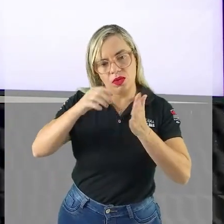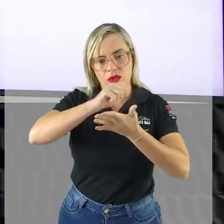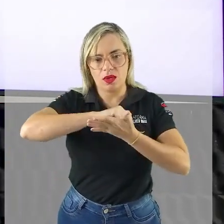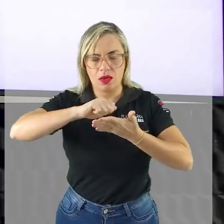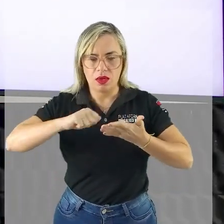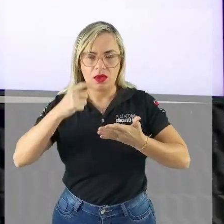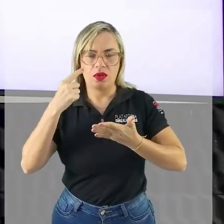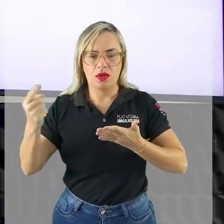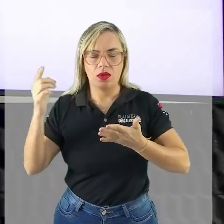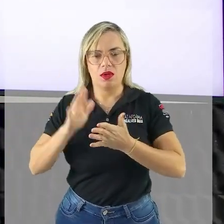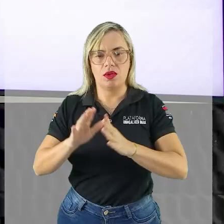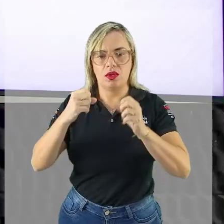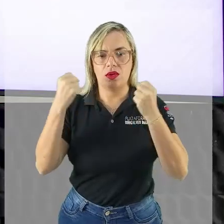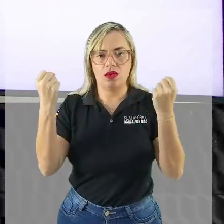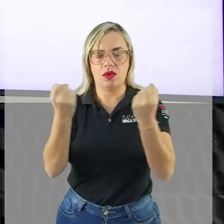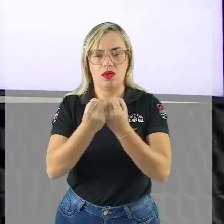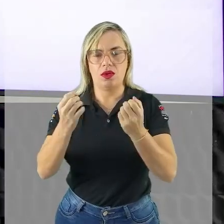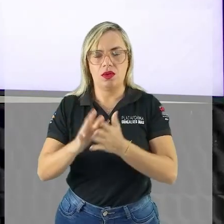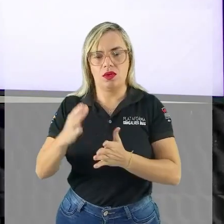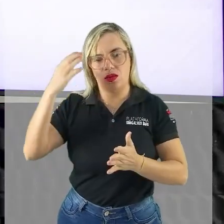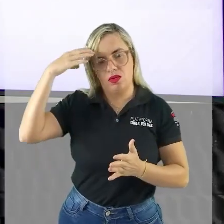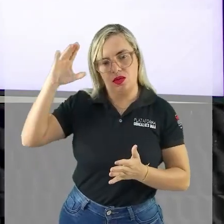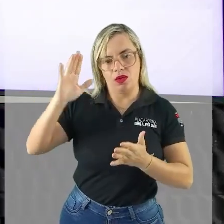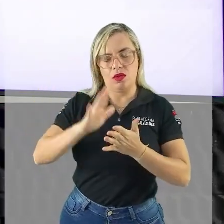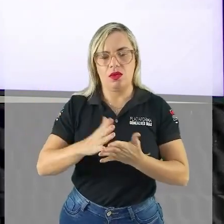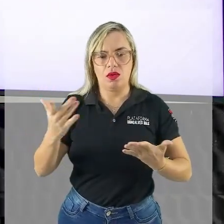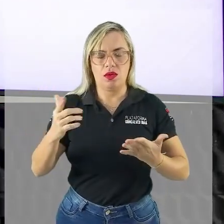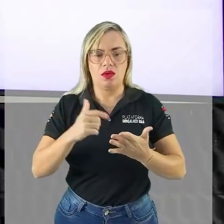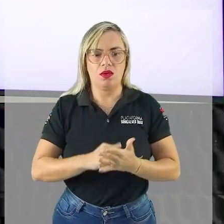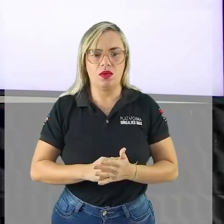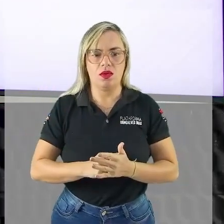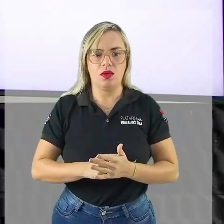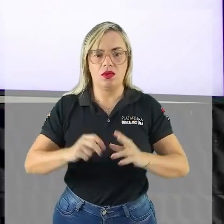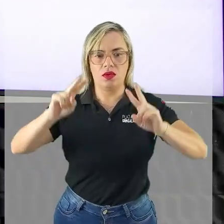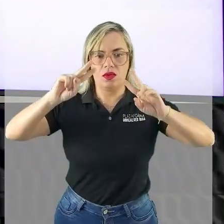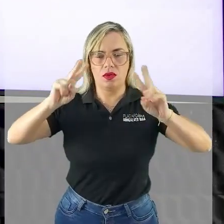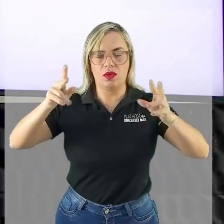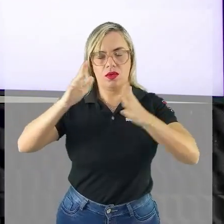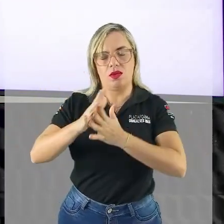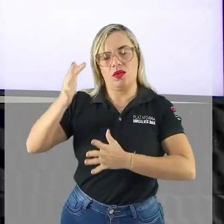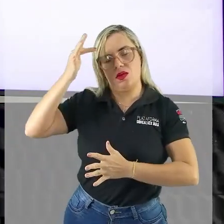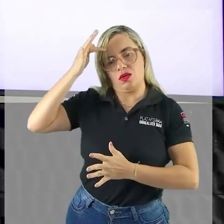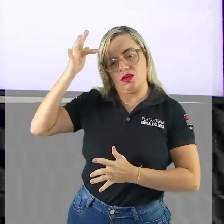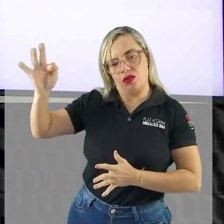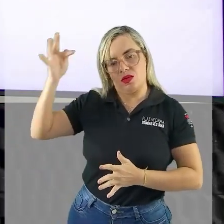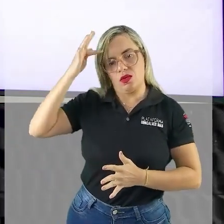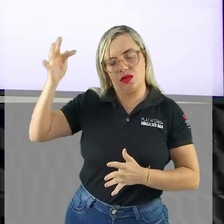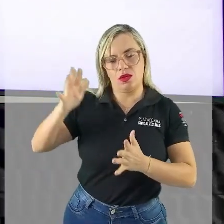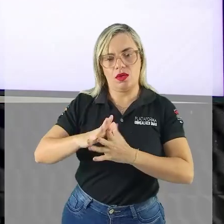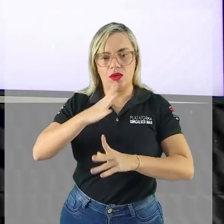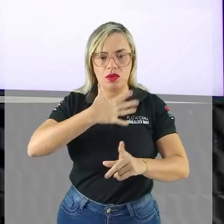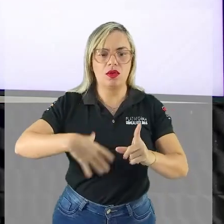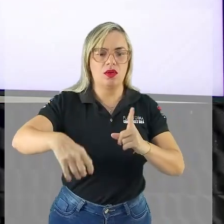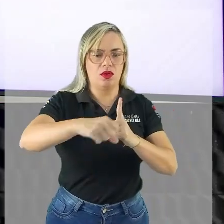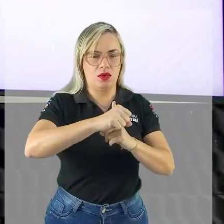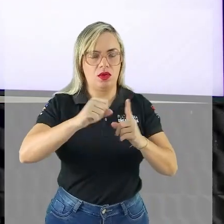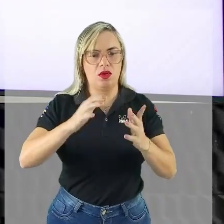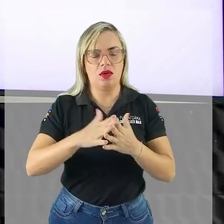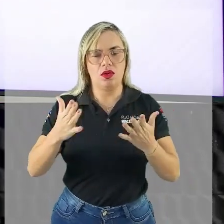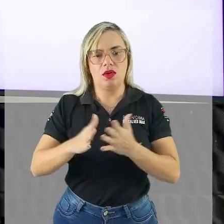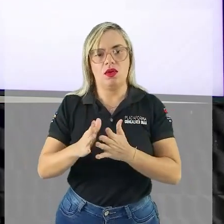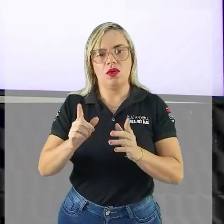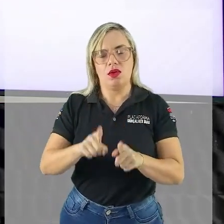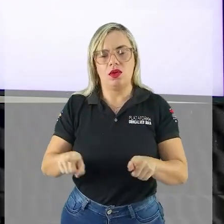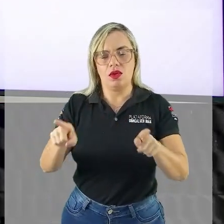comigo. Citação filosófica, aqui eu vou acrescentar sociológica também, ou